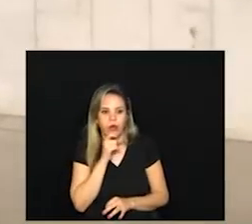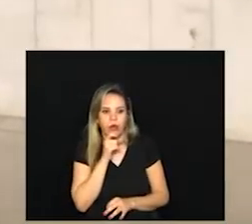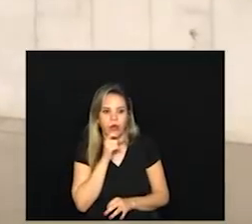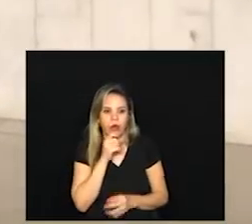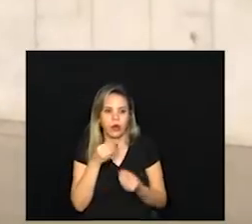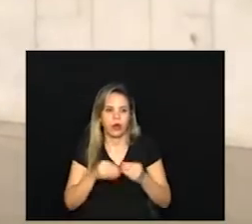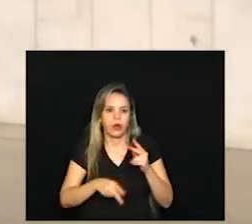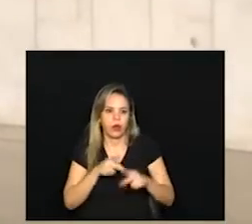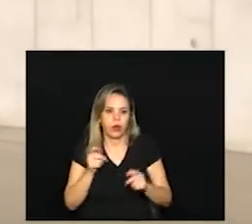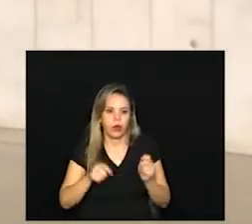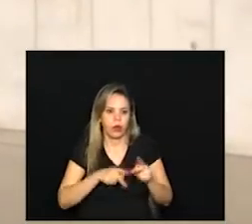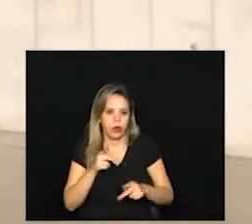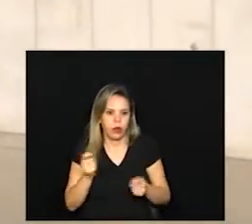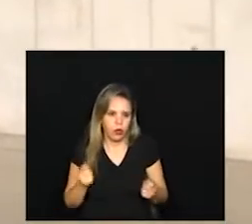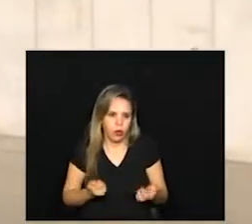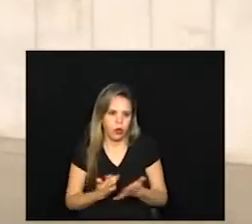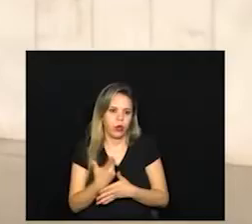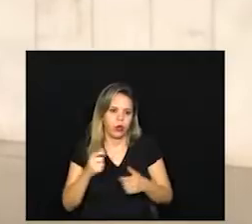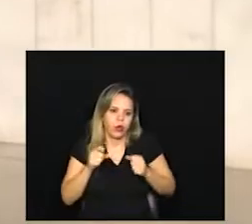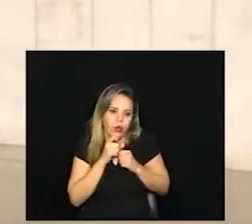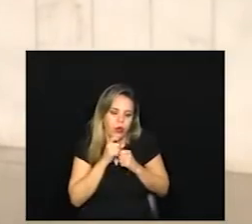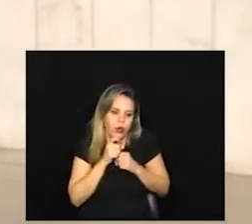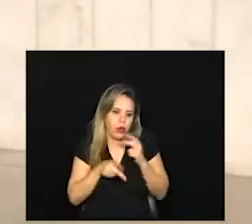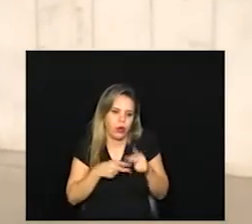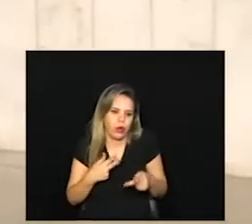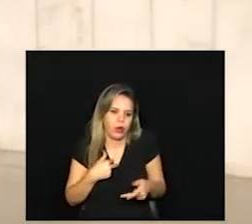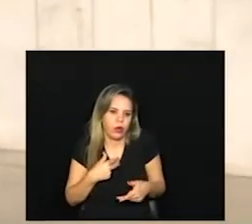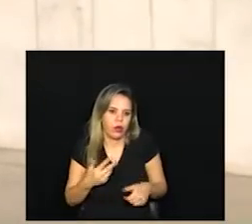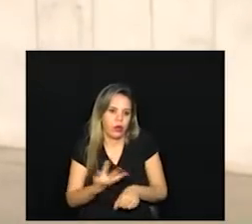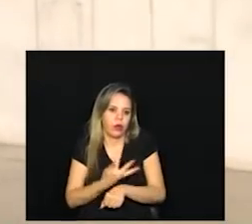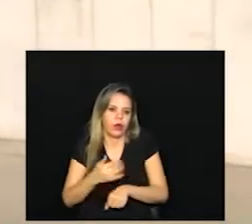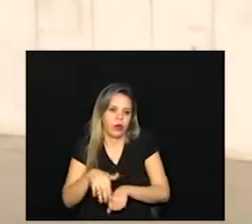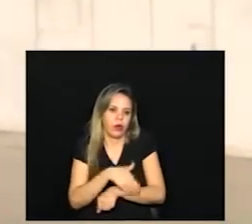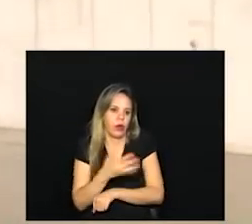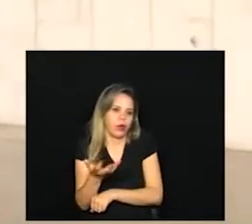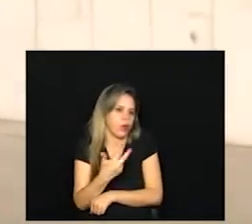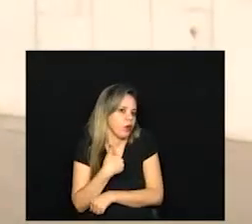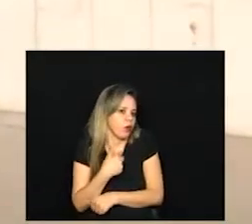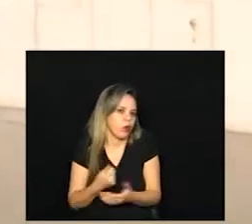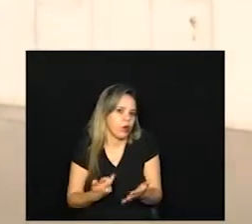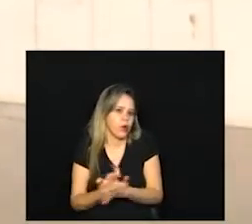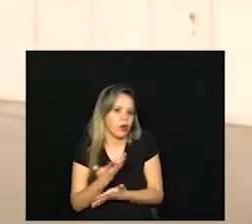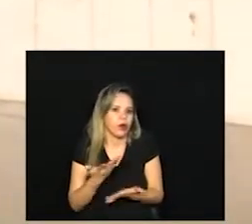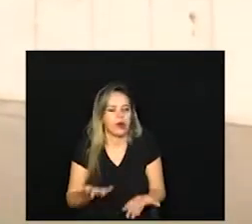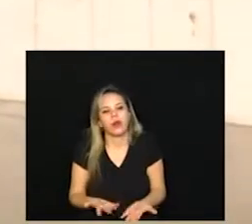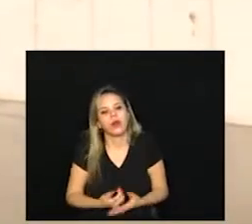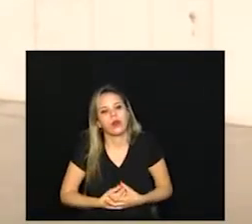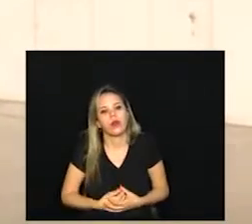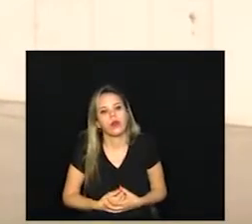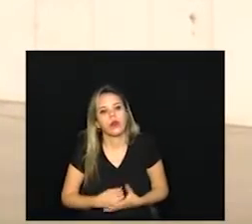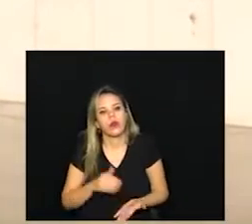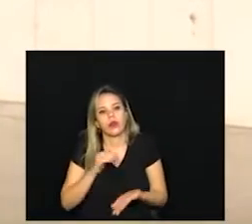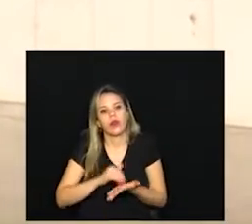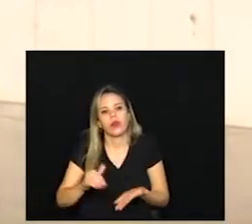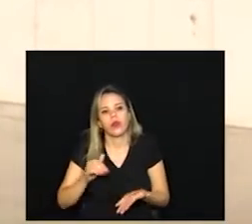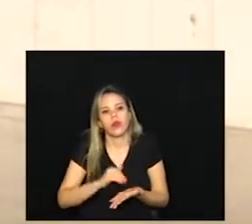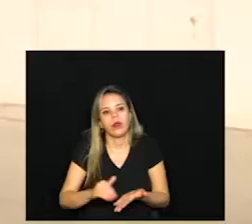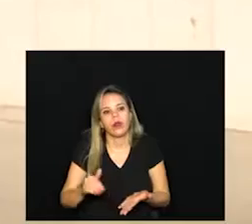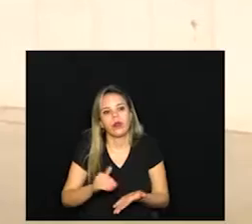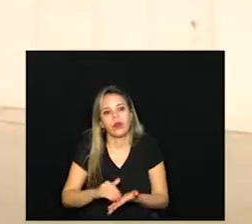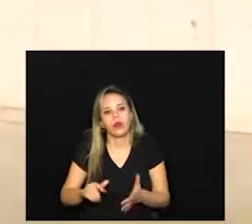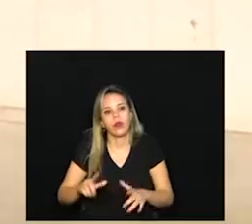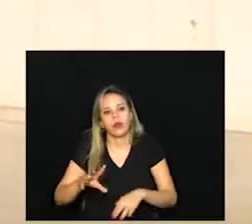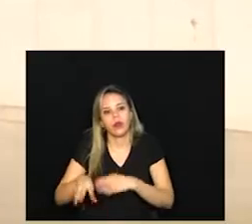tem pessoa que tem condição de comprar um agasalho, mas tem aqueles que estão em situação de rua que não podem fazer isso. Então, a secretaria, que é onde